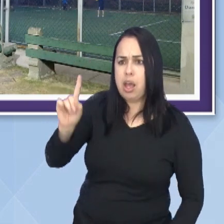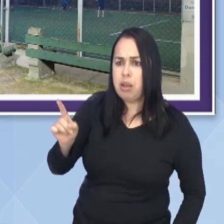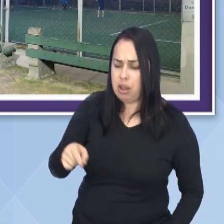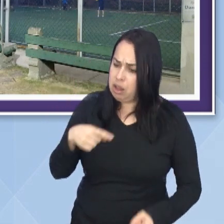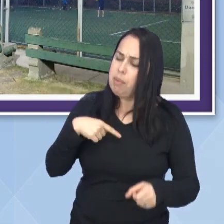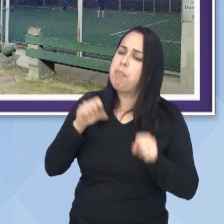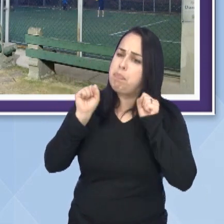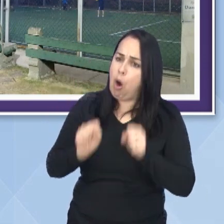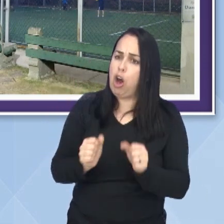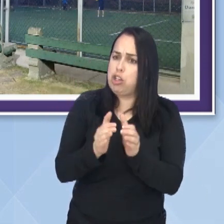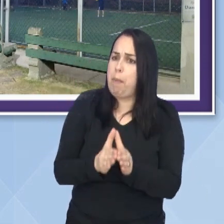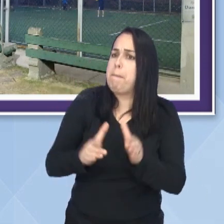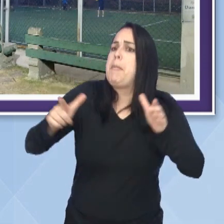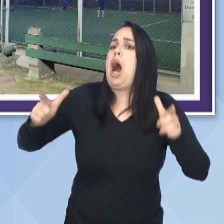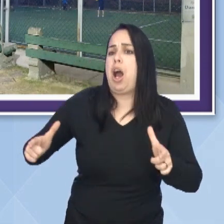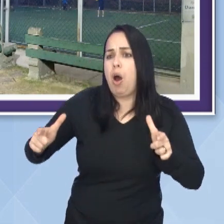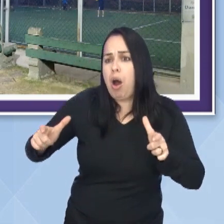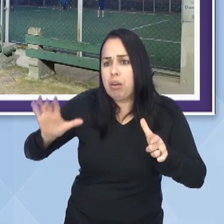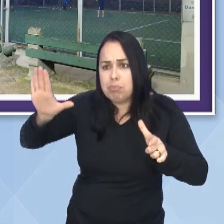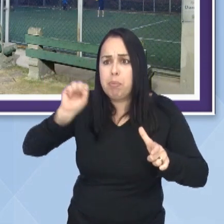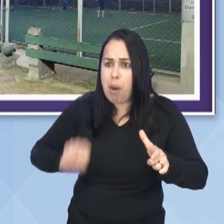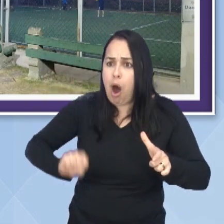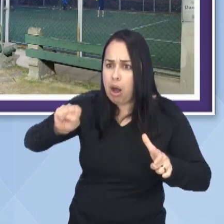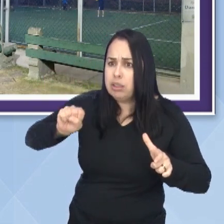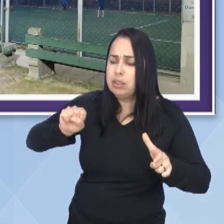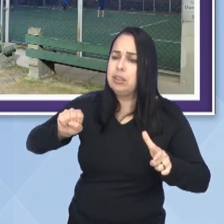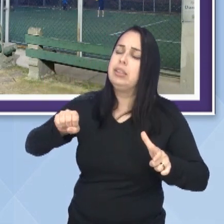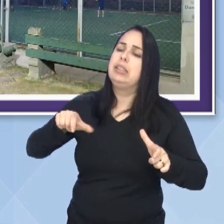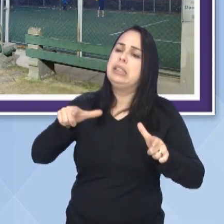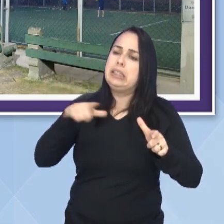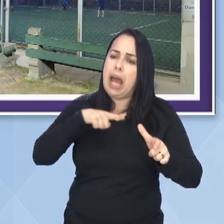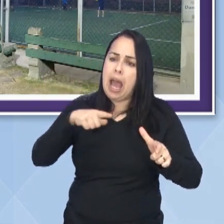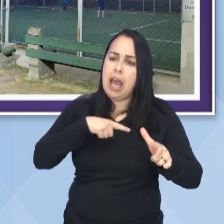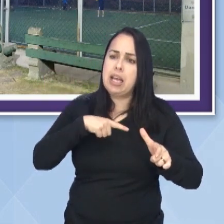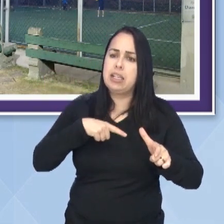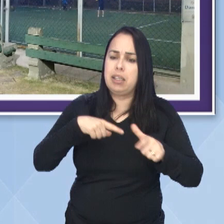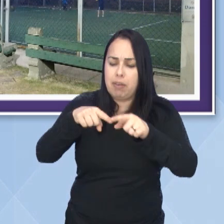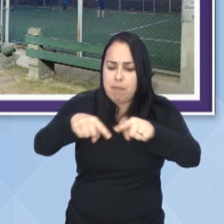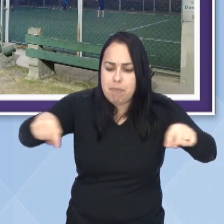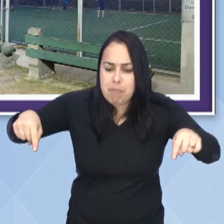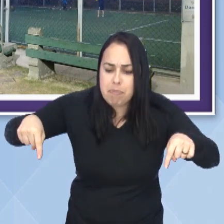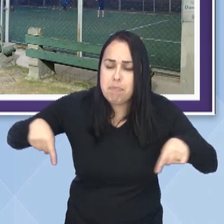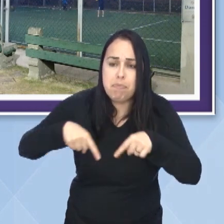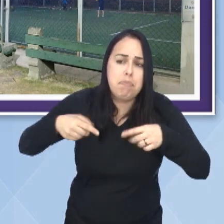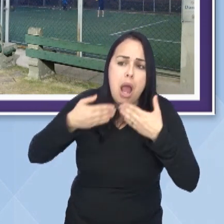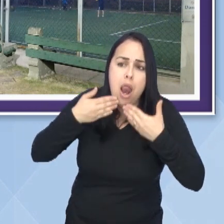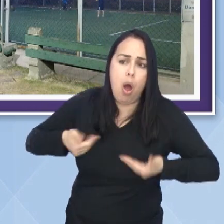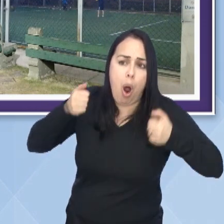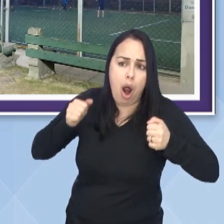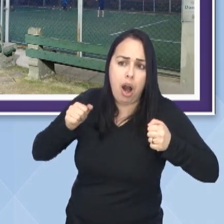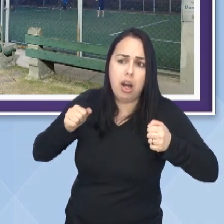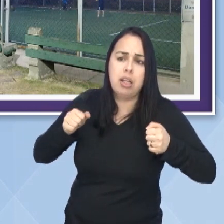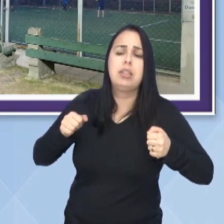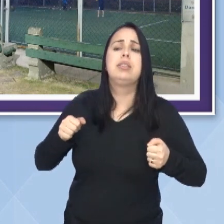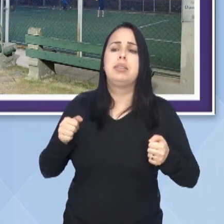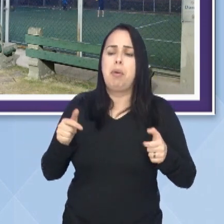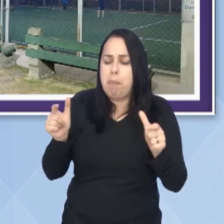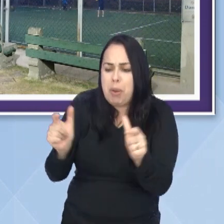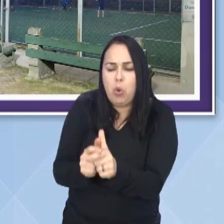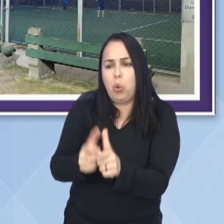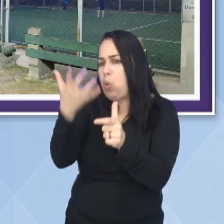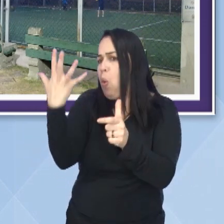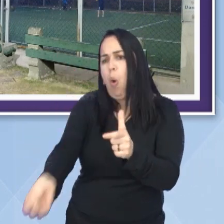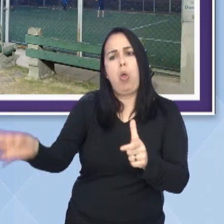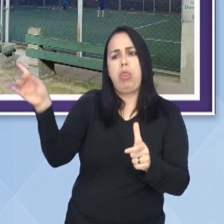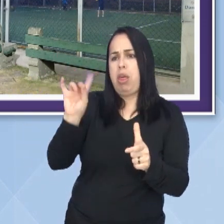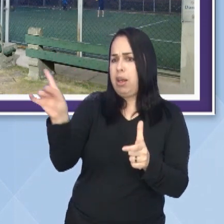espaço para aumentar um pouco mais essa quadra. Tem espaço para fazer uma quadra melhor. Tem espaço para fazer uma